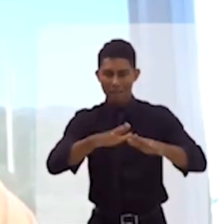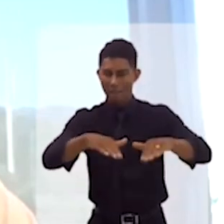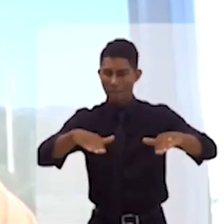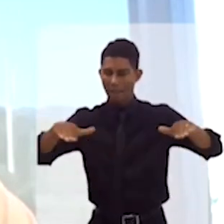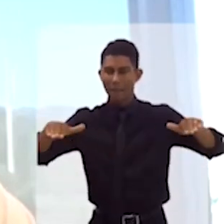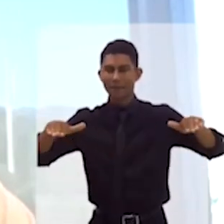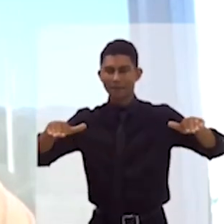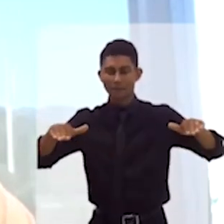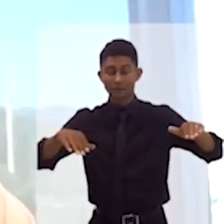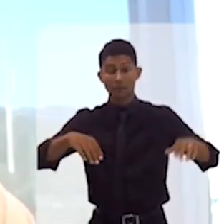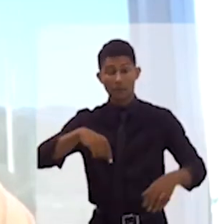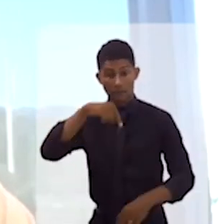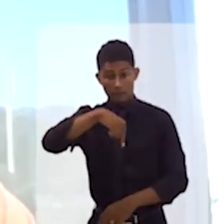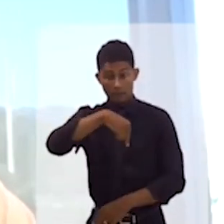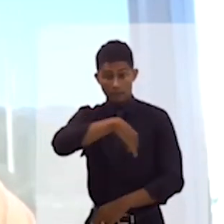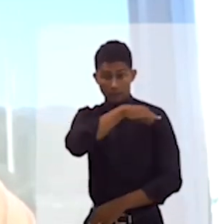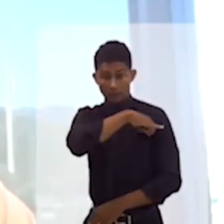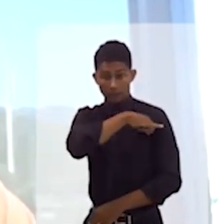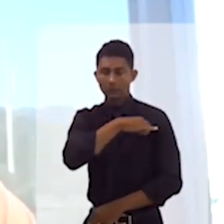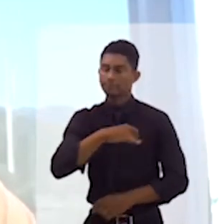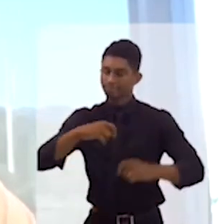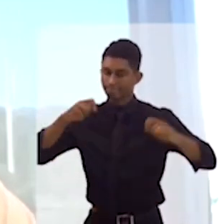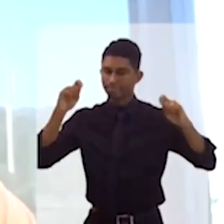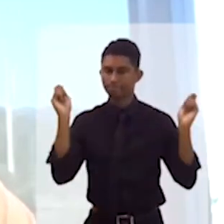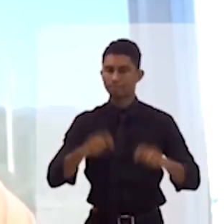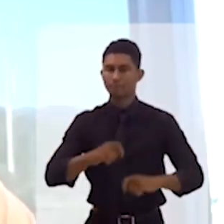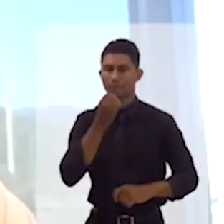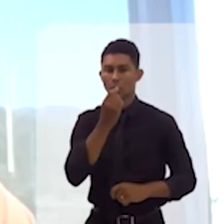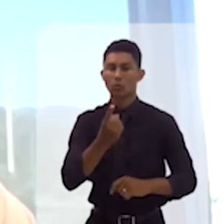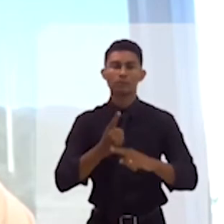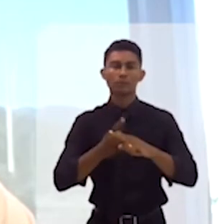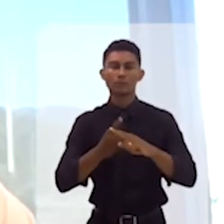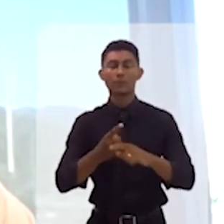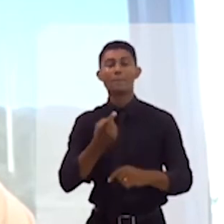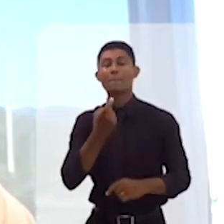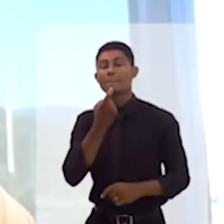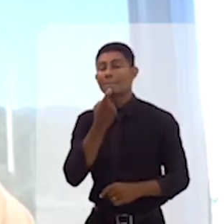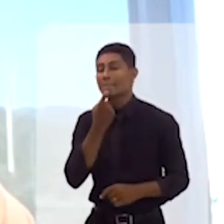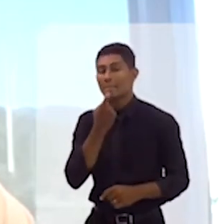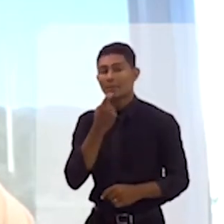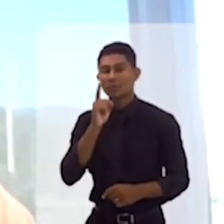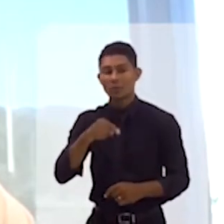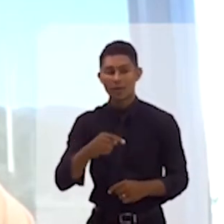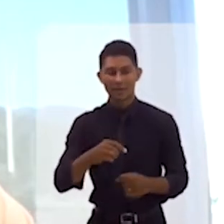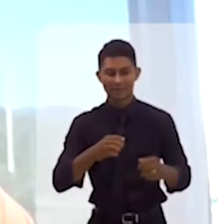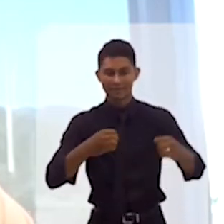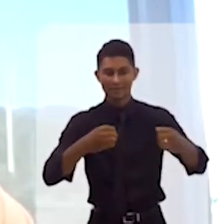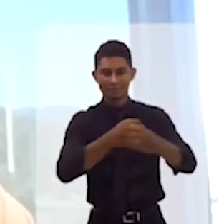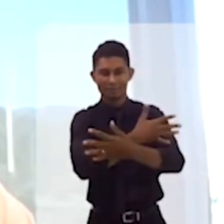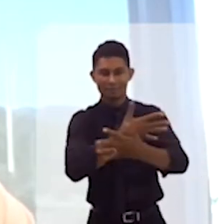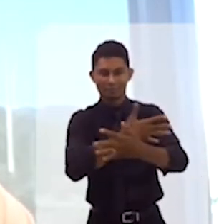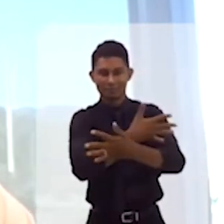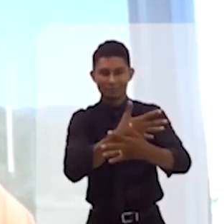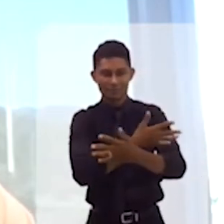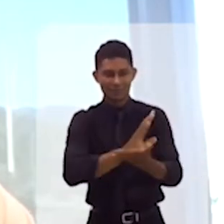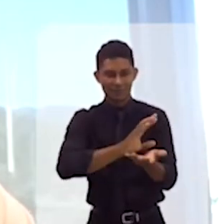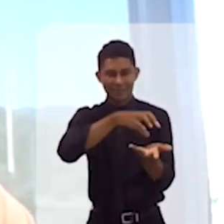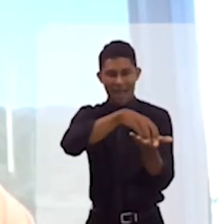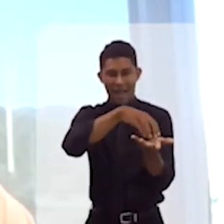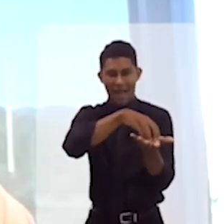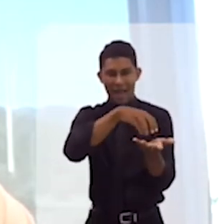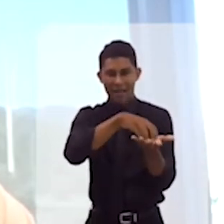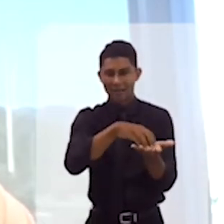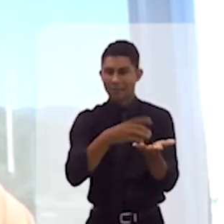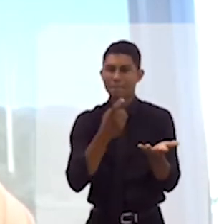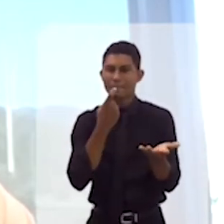particularmente no Rio de Janeiro, tem essa vantagem de estar próxima ao centro de consumo, né? Então, a gente, além de olhar